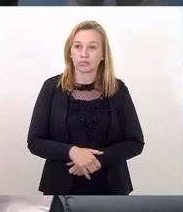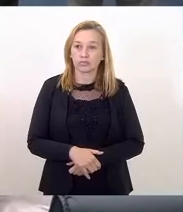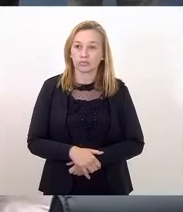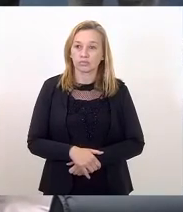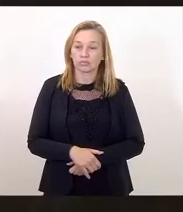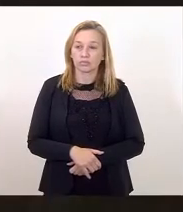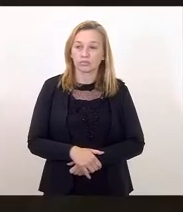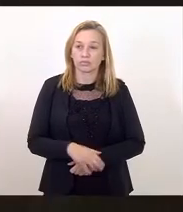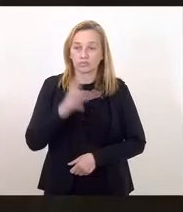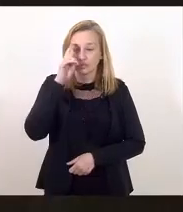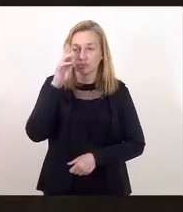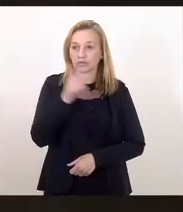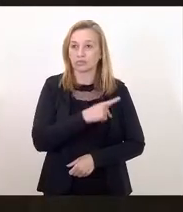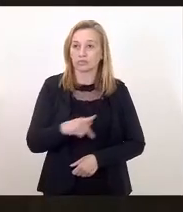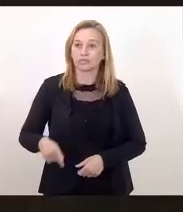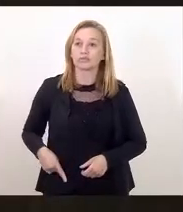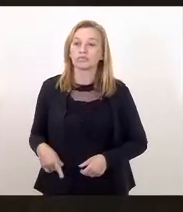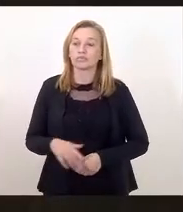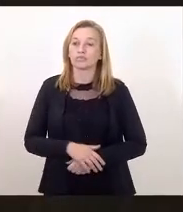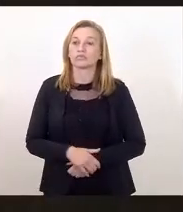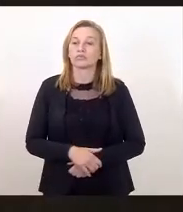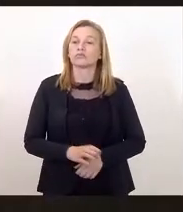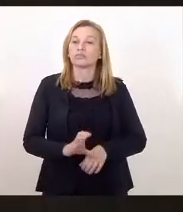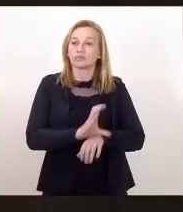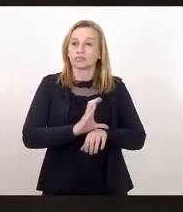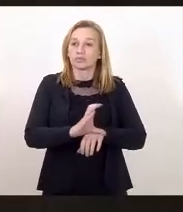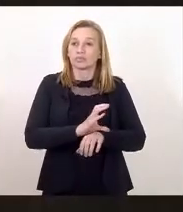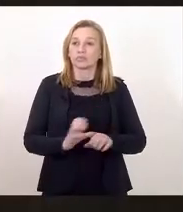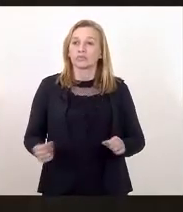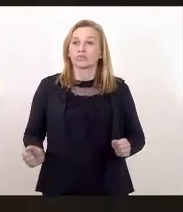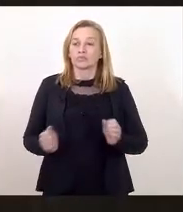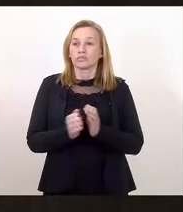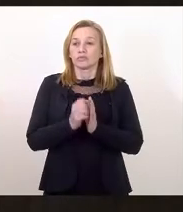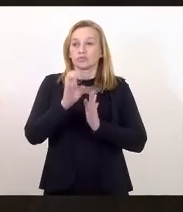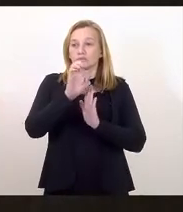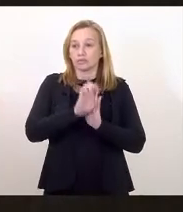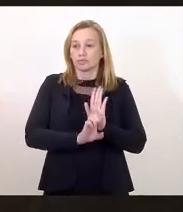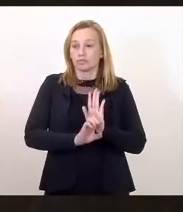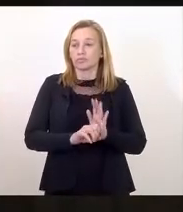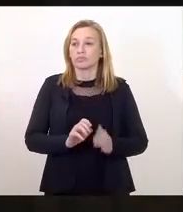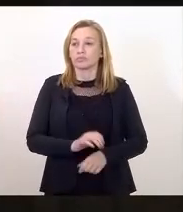Senhora Presidente, o parecer é pela Constitucionalidade com emendas.